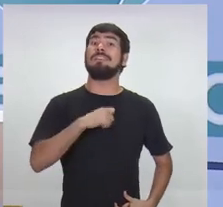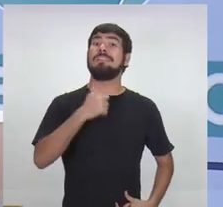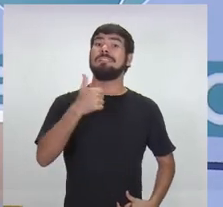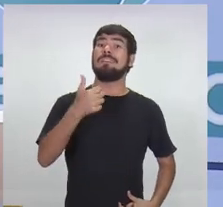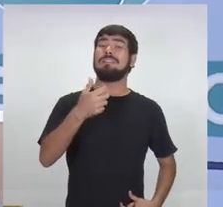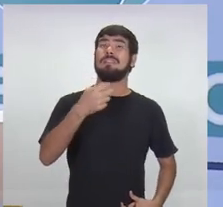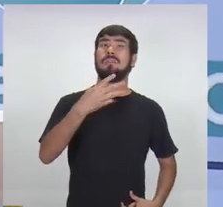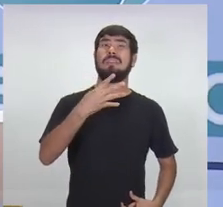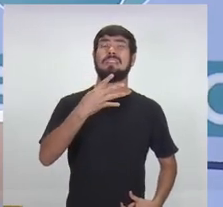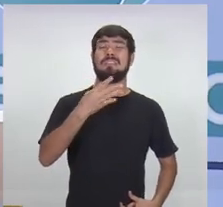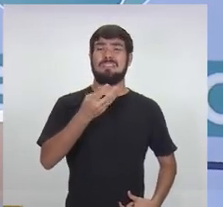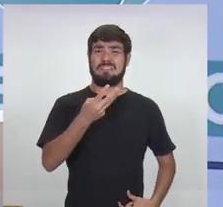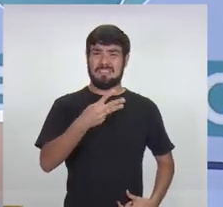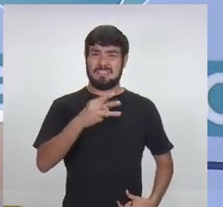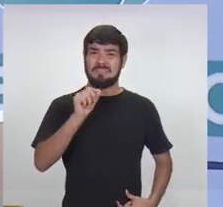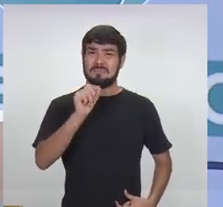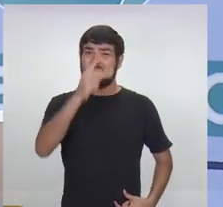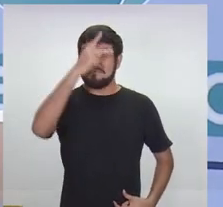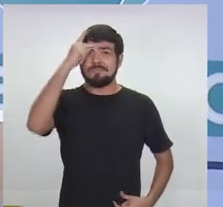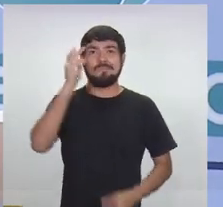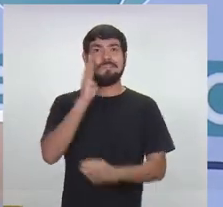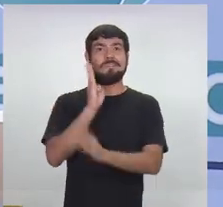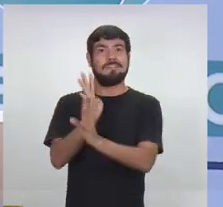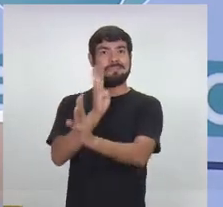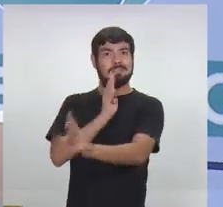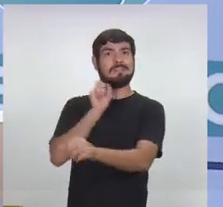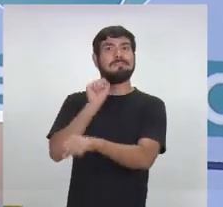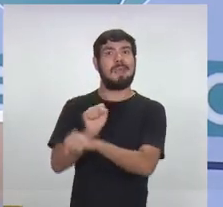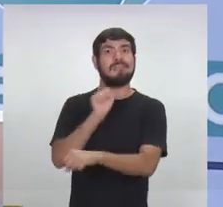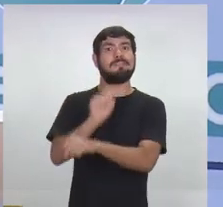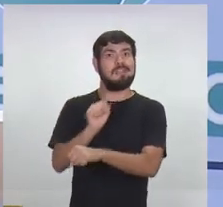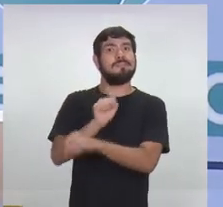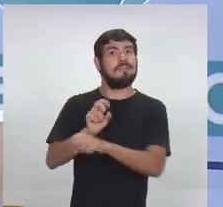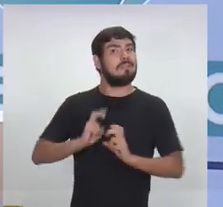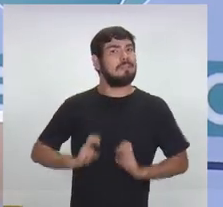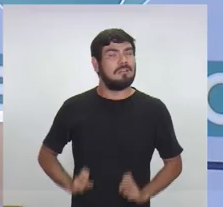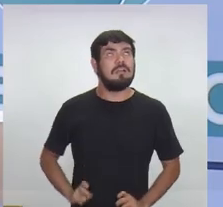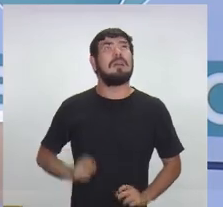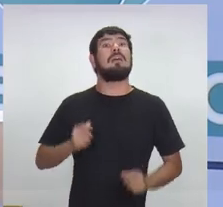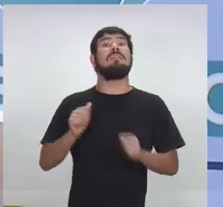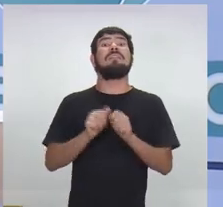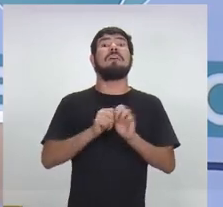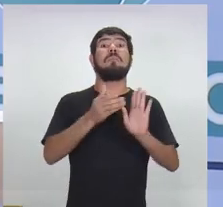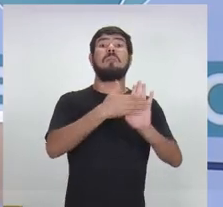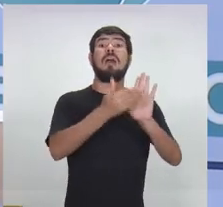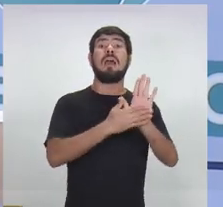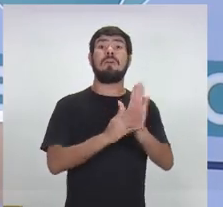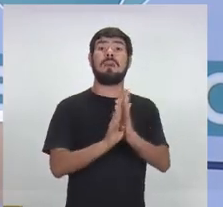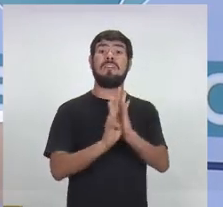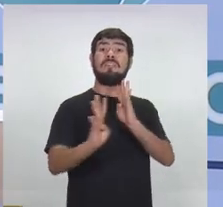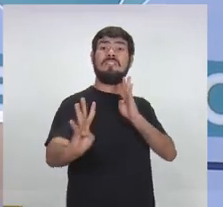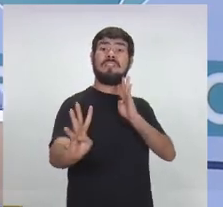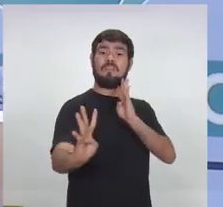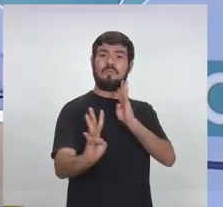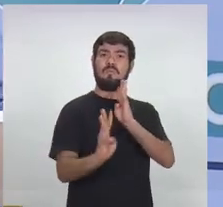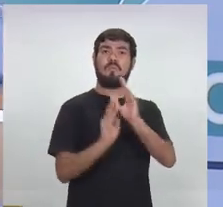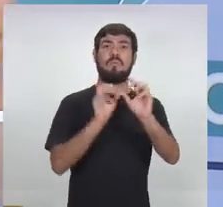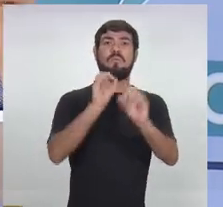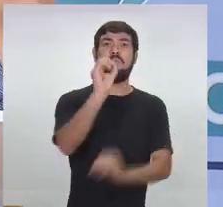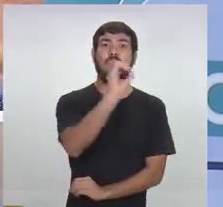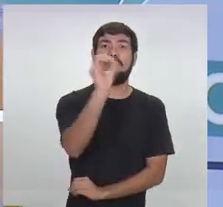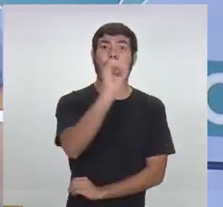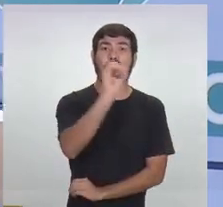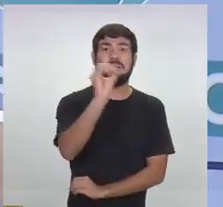fila de espera de um exame de uma consulta de uma cirurgia instituímos o programa denominado fila zero em que as pessoas passaram a